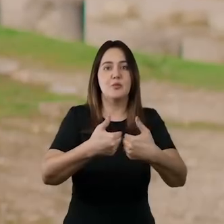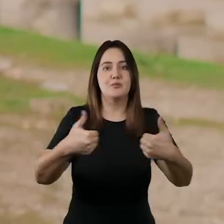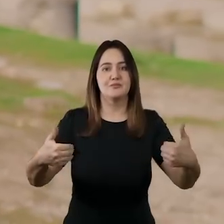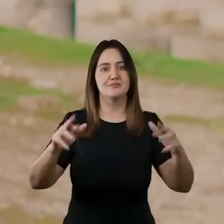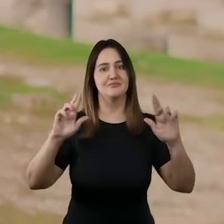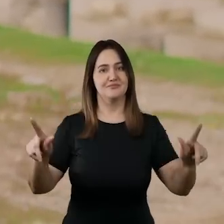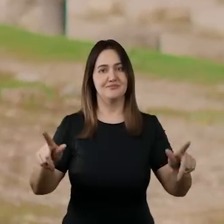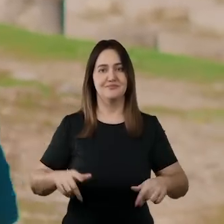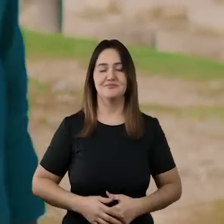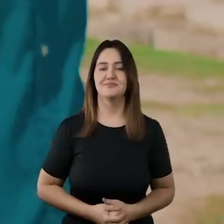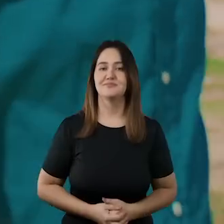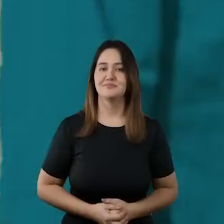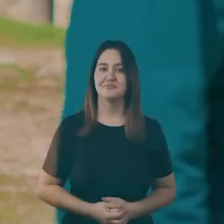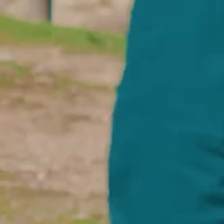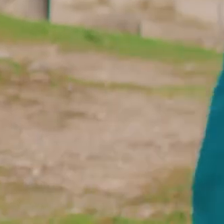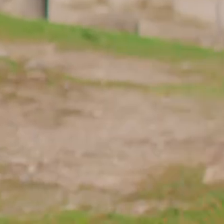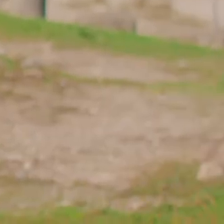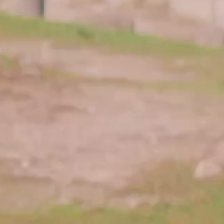outro.